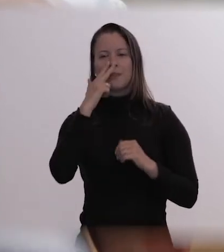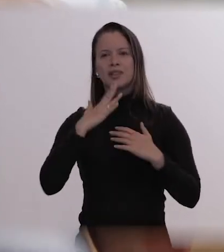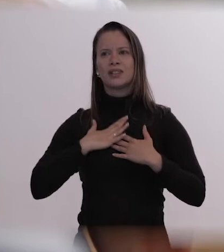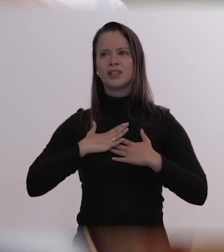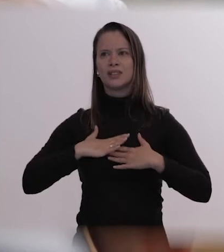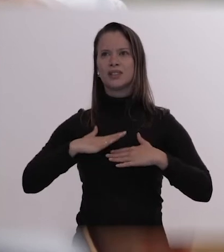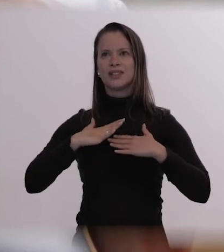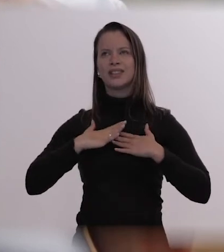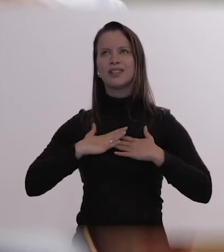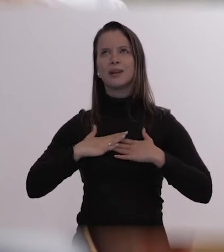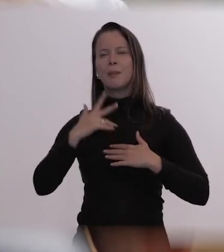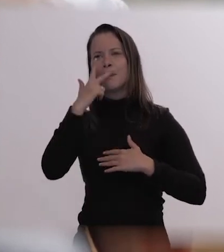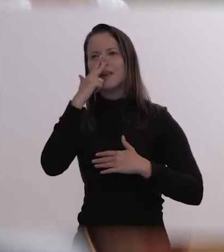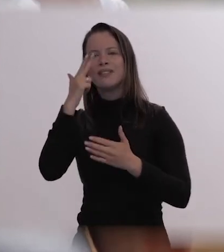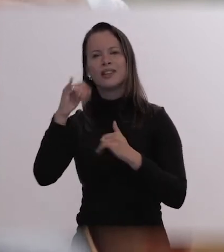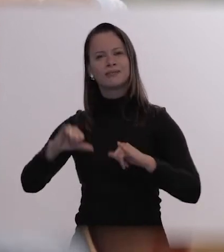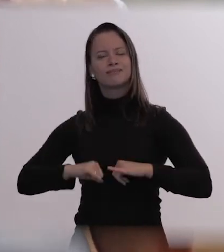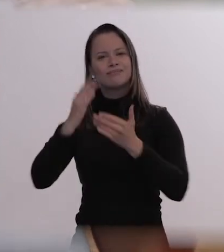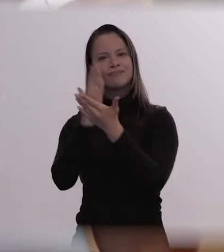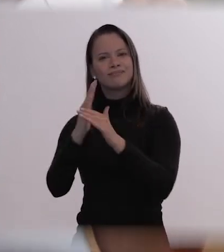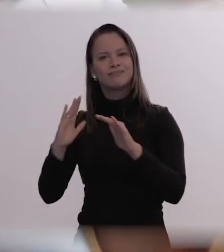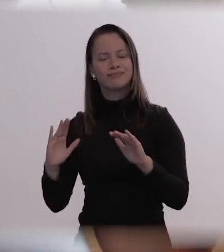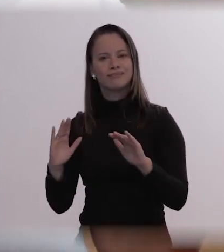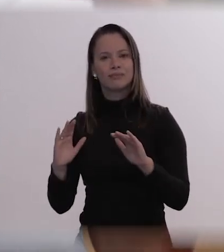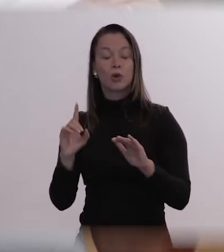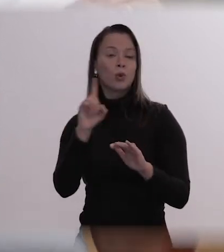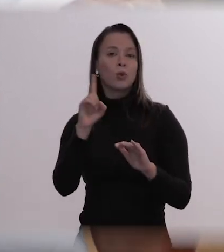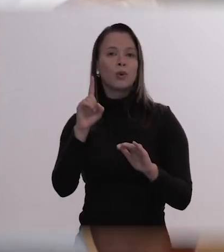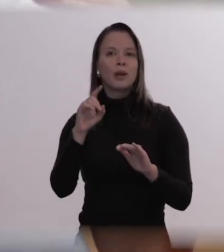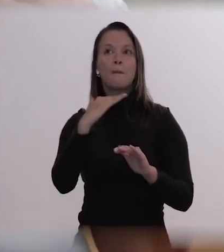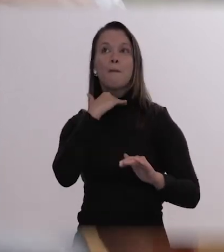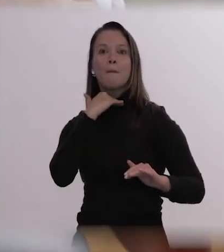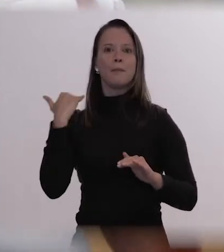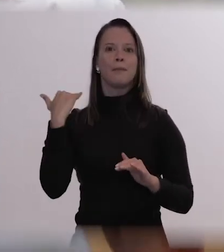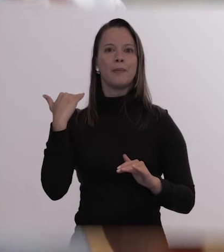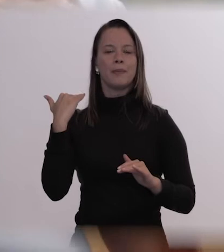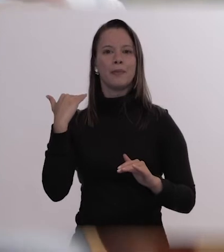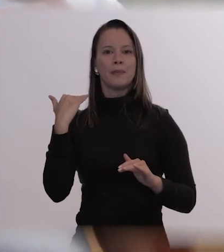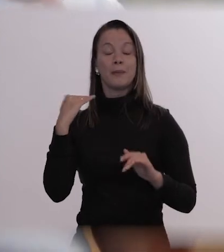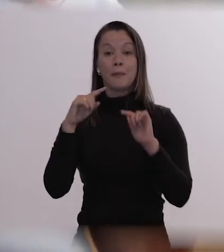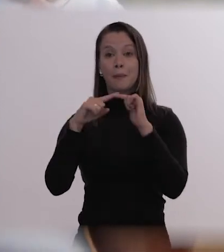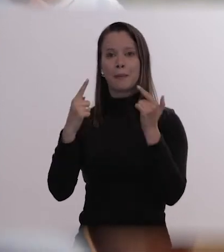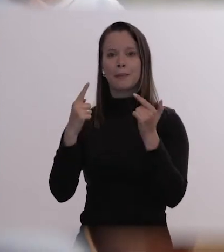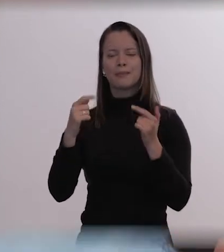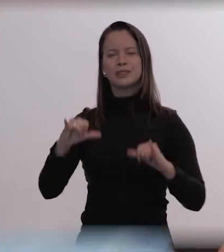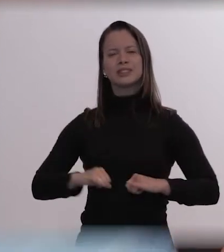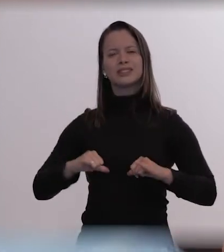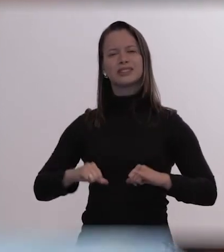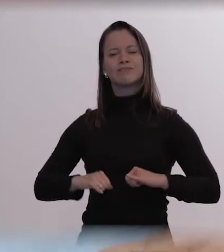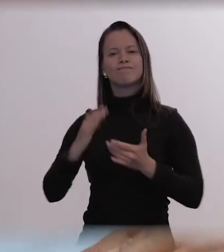Ali você não vai ter mais a dor. Não é talvez nem o fato de morrer, mas é o fato de parar essa